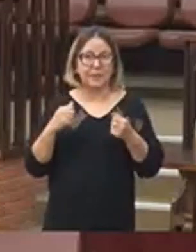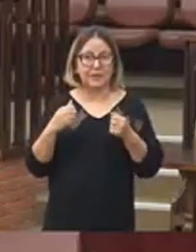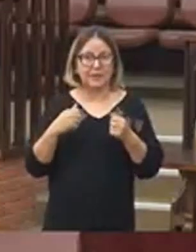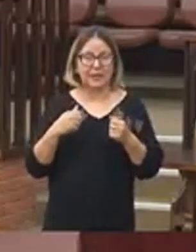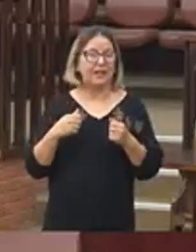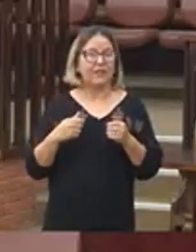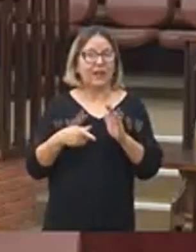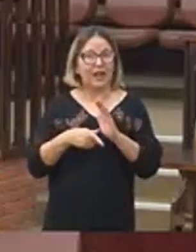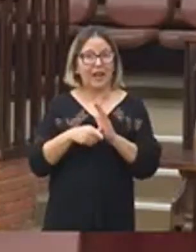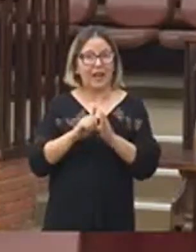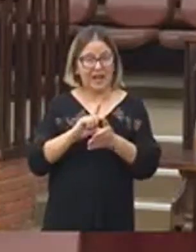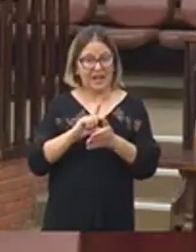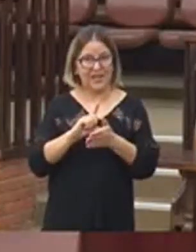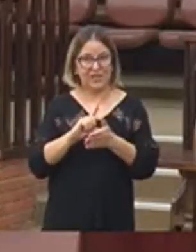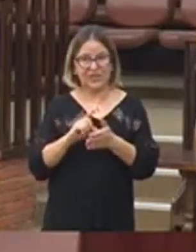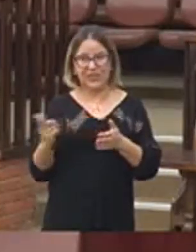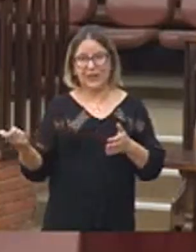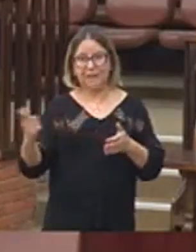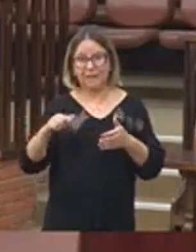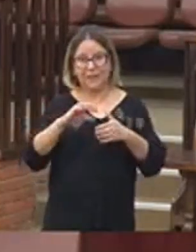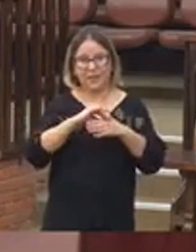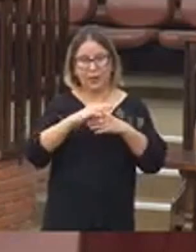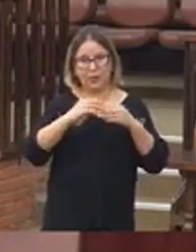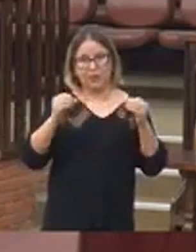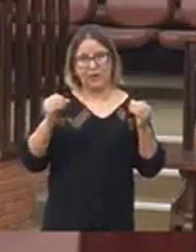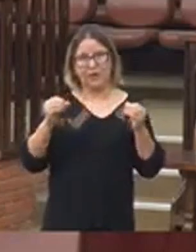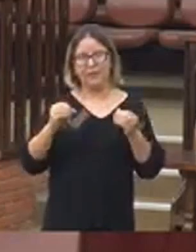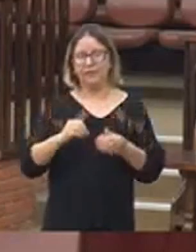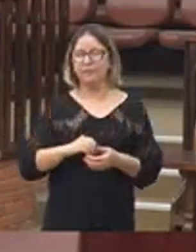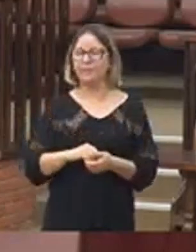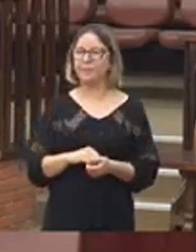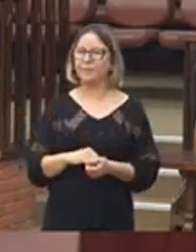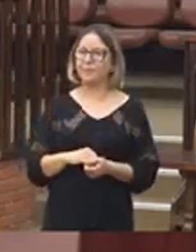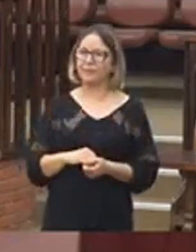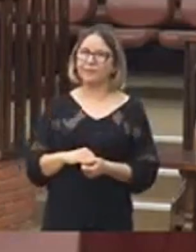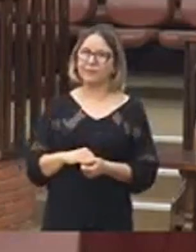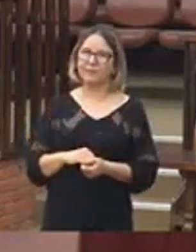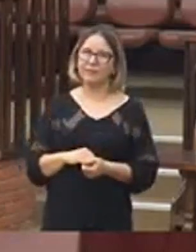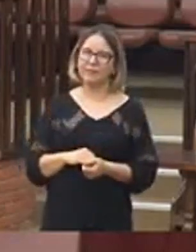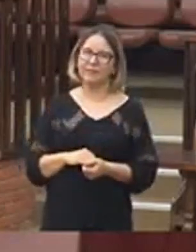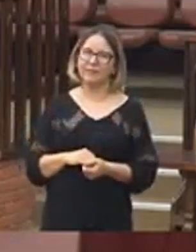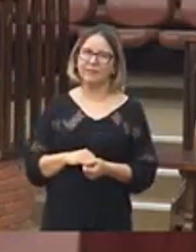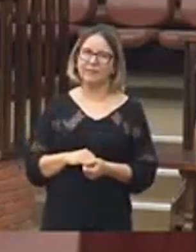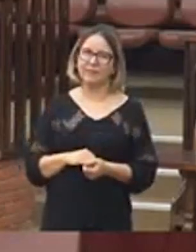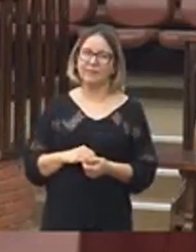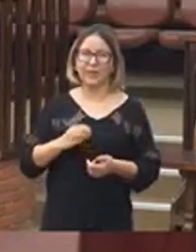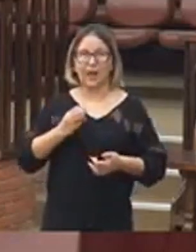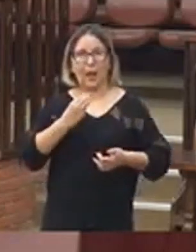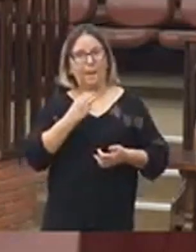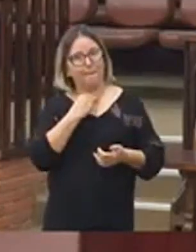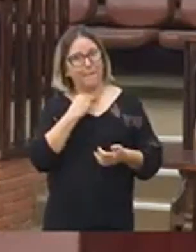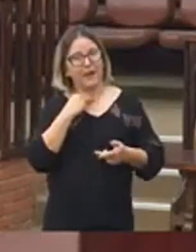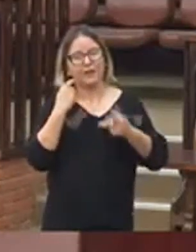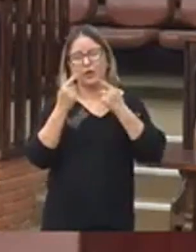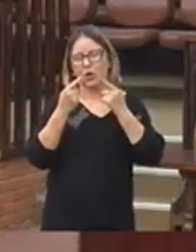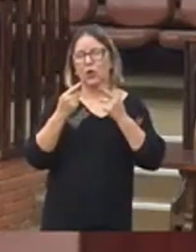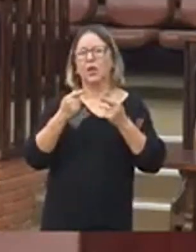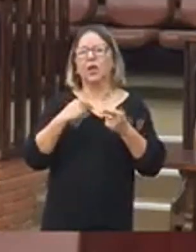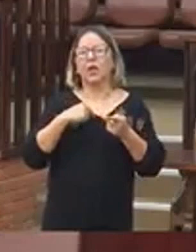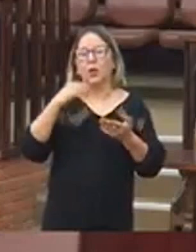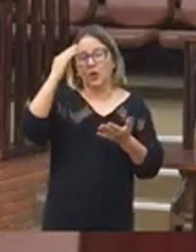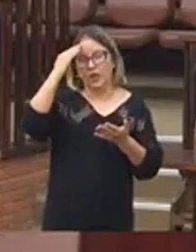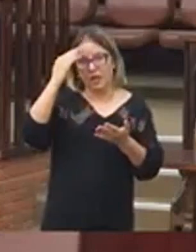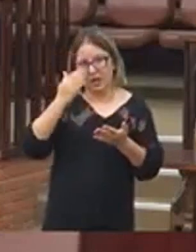Marta, apesar de crer que, ela diz que cria que Jesus era o Messias,